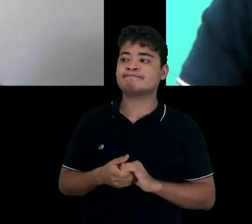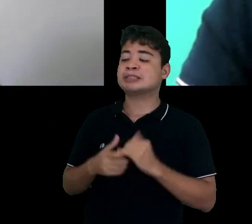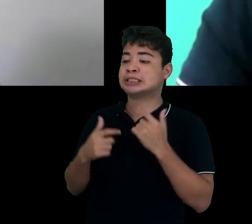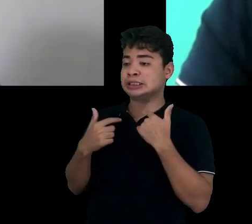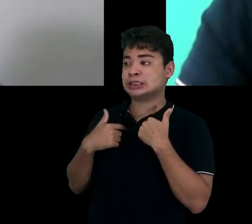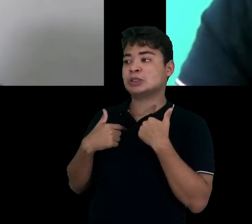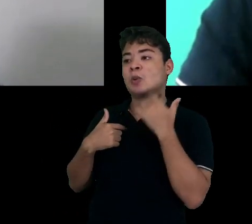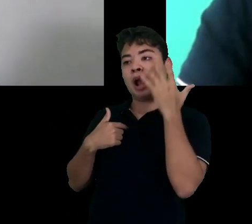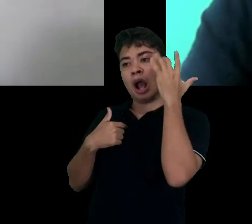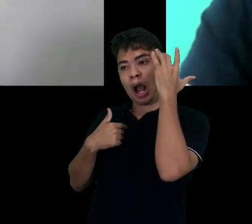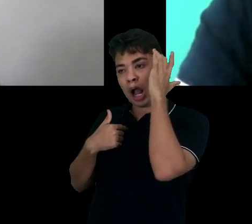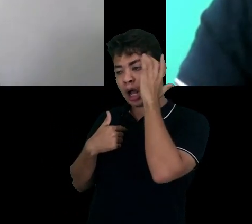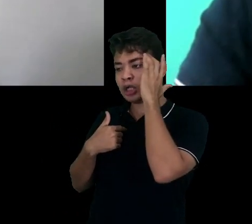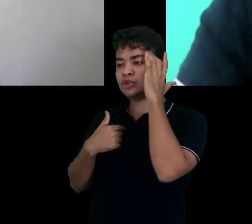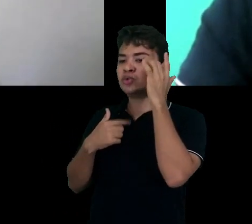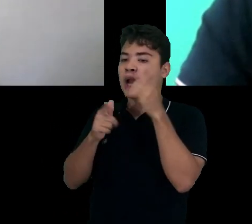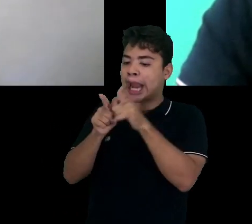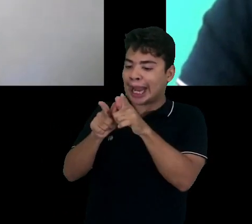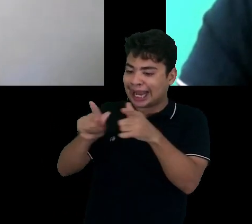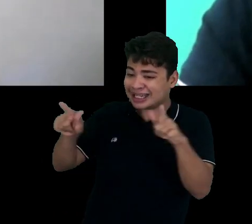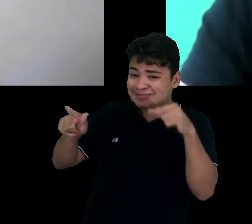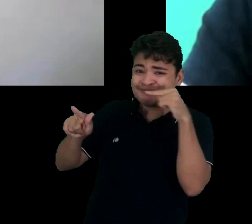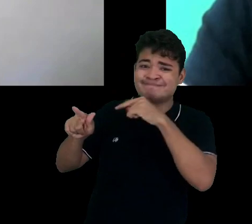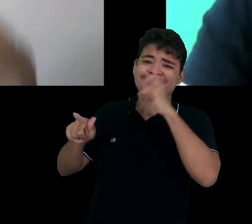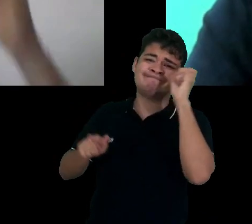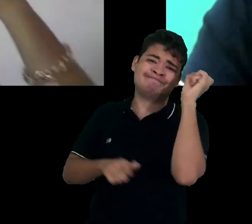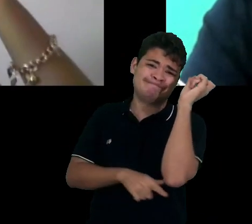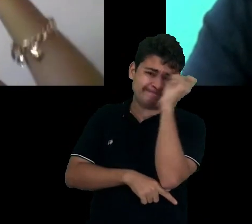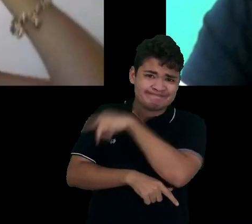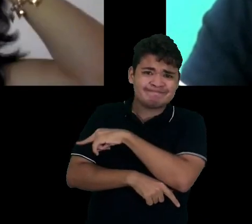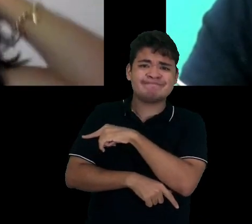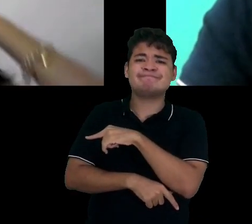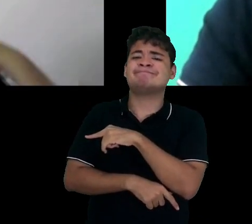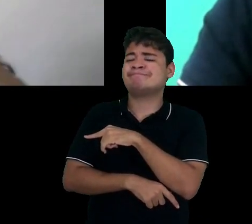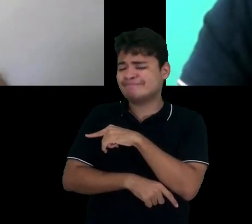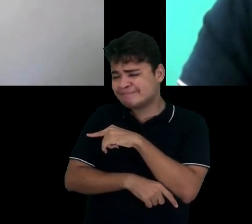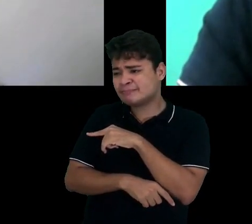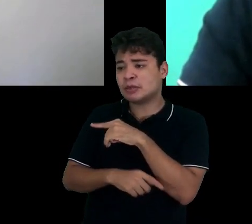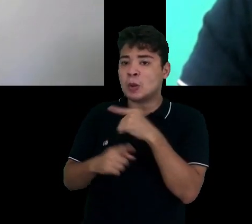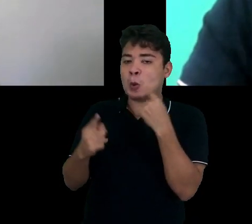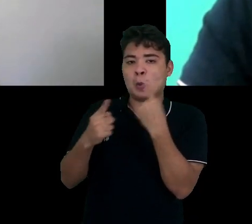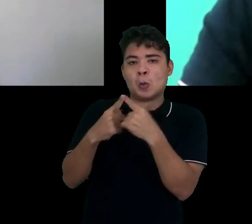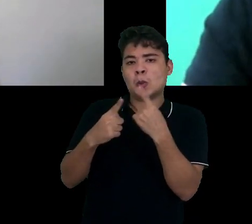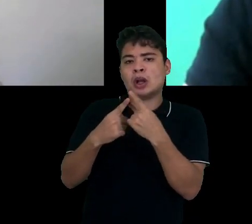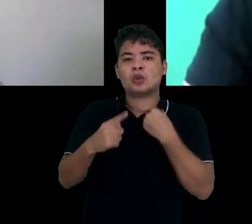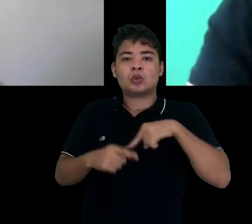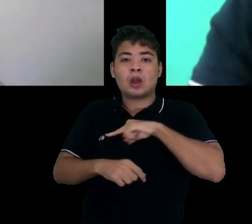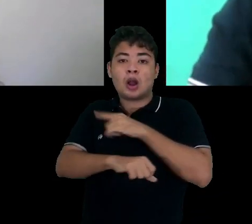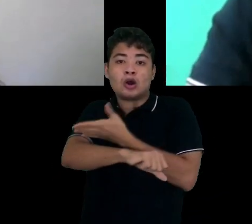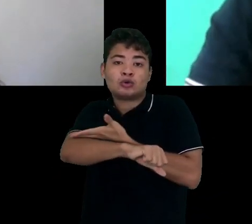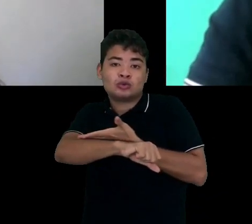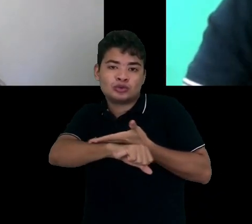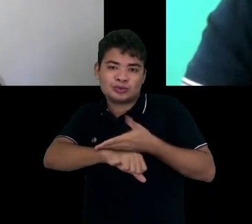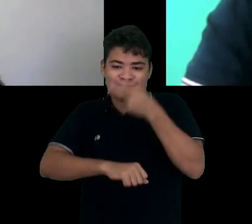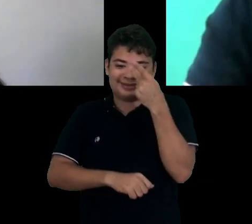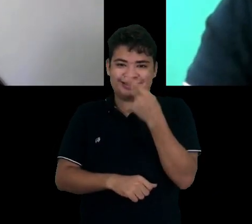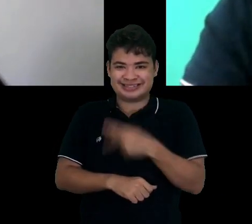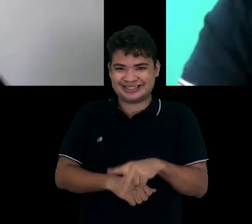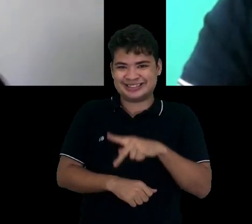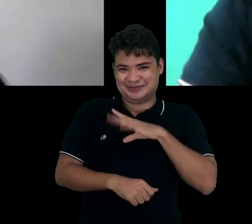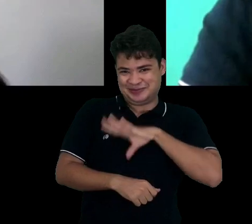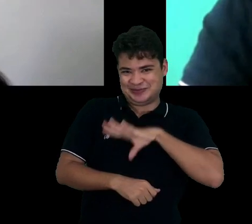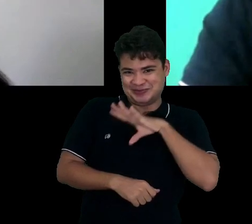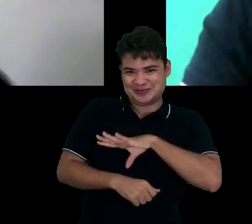eu normalmente acho a gramática muito difícil, Uhum. porque nós estamos acostumados com a gramática